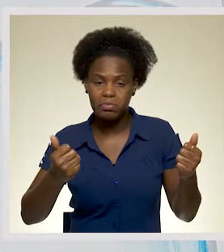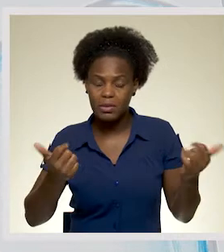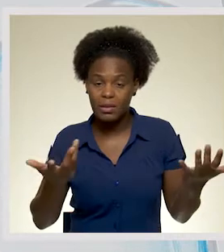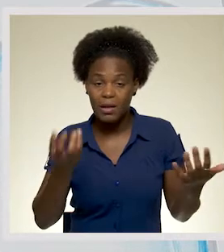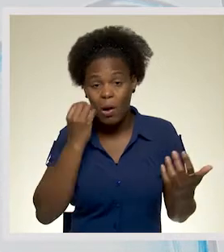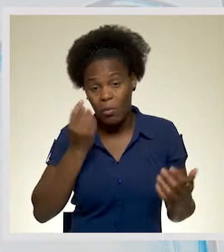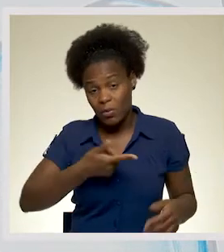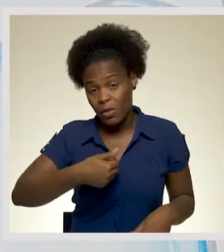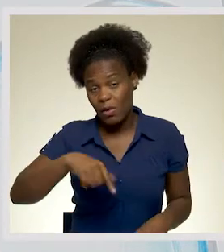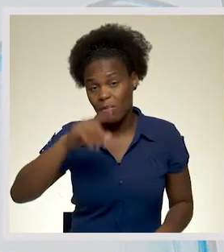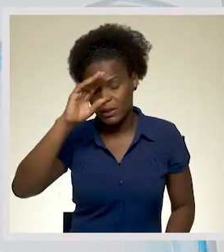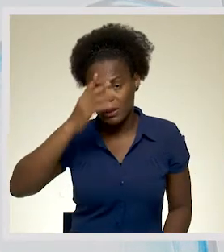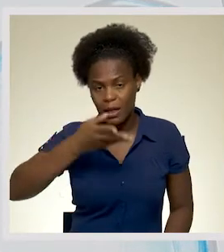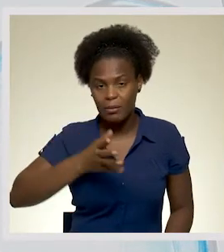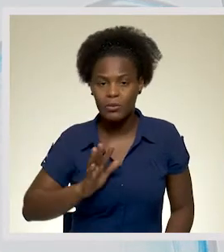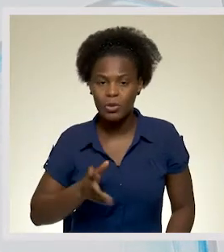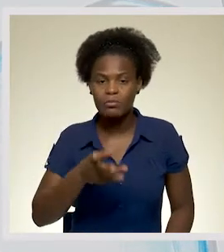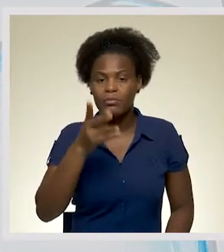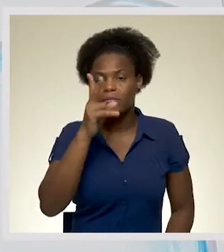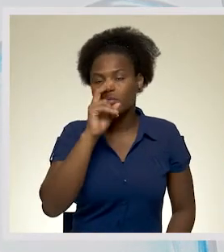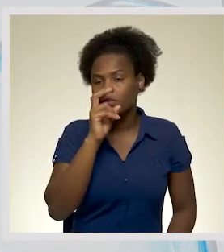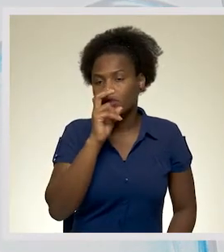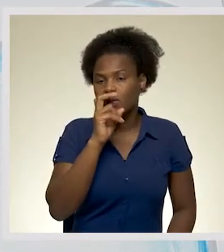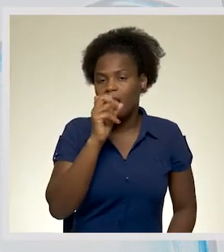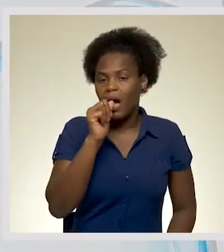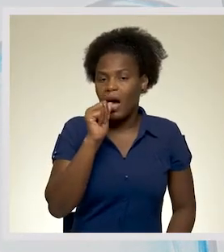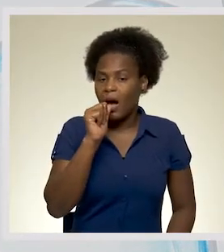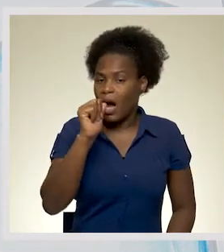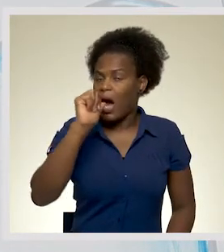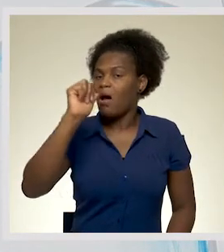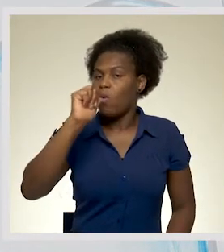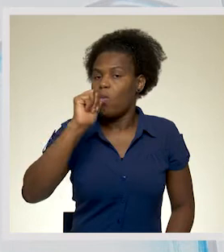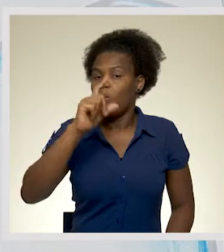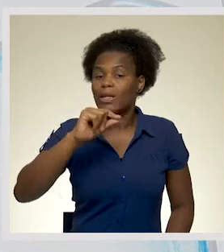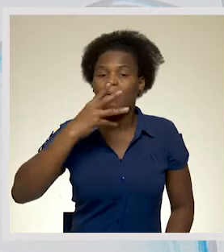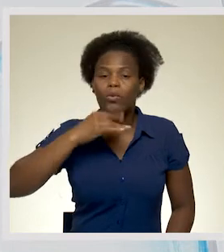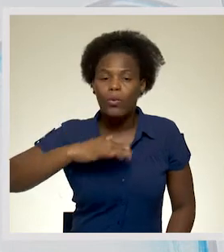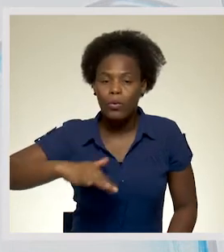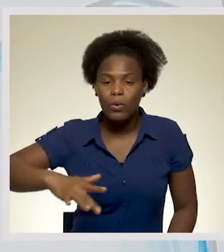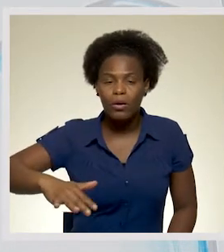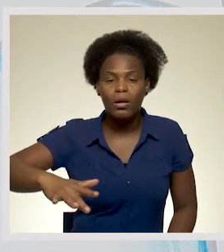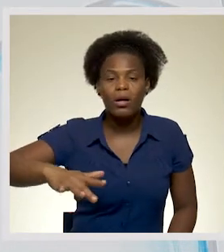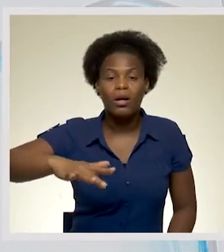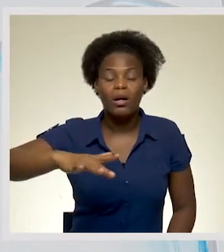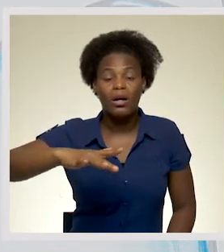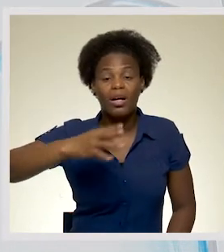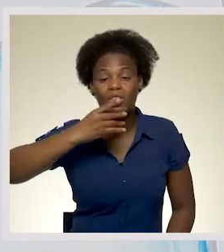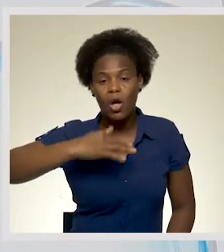Como sabemos, ar, água e solo